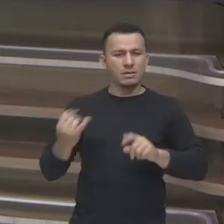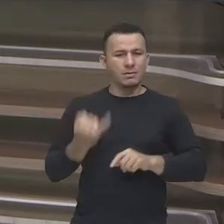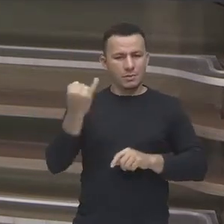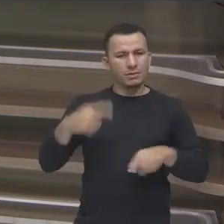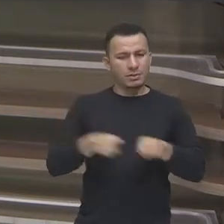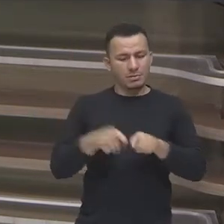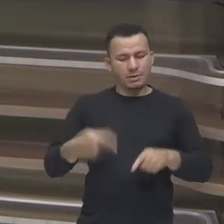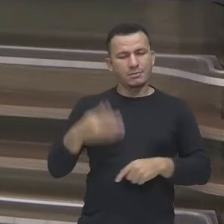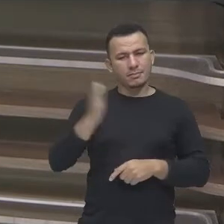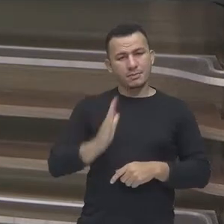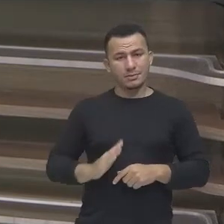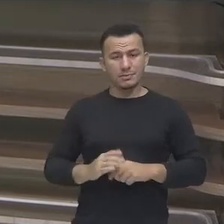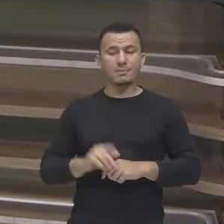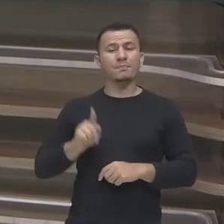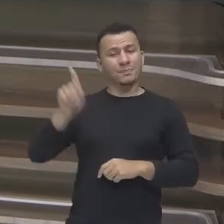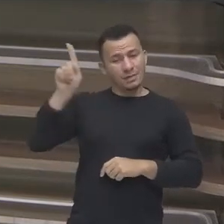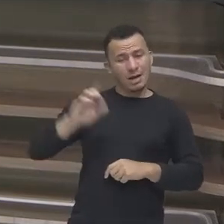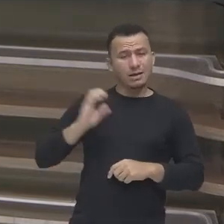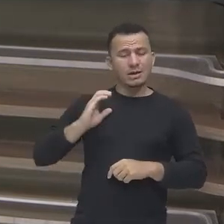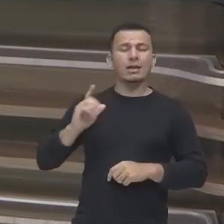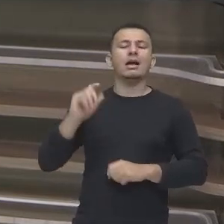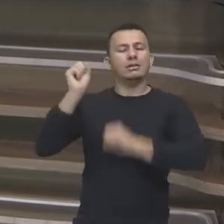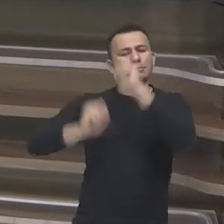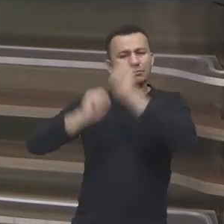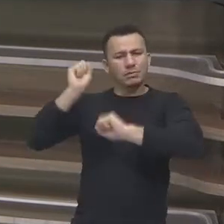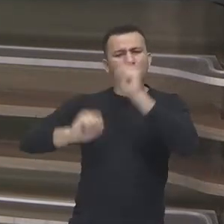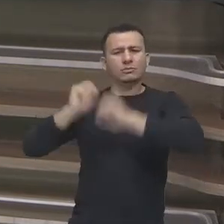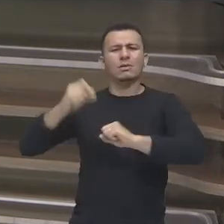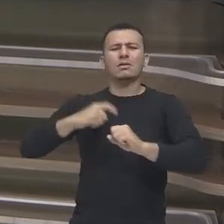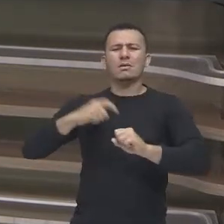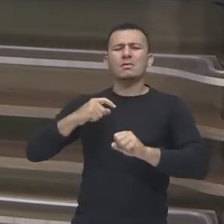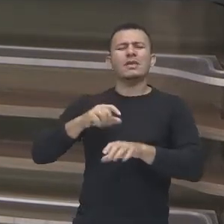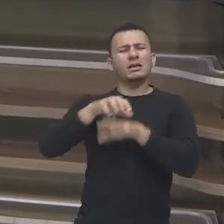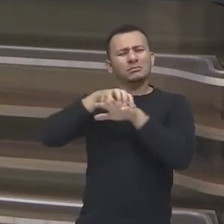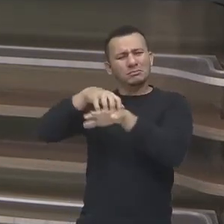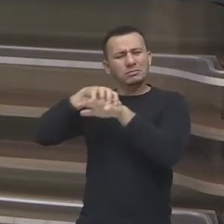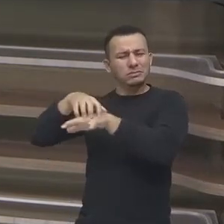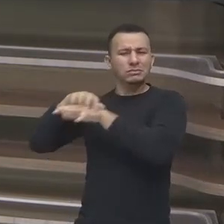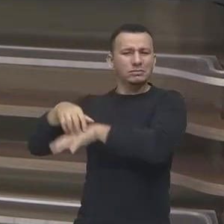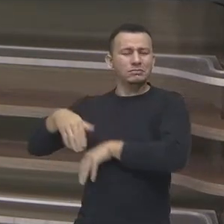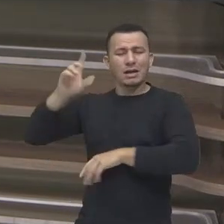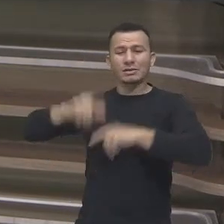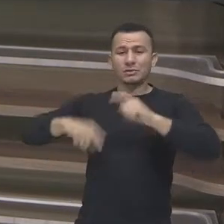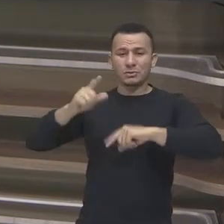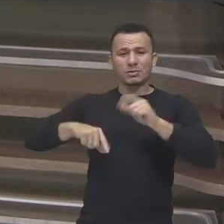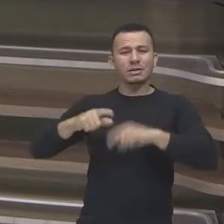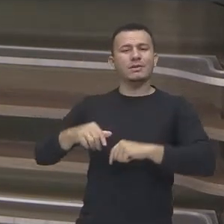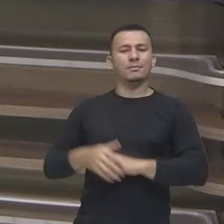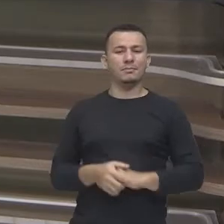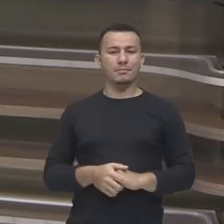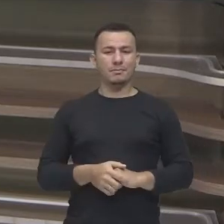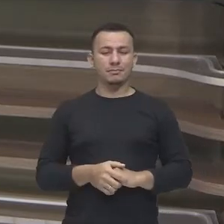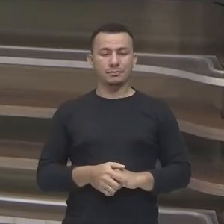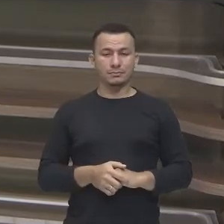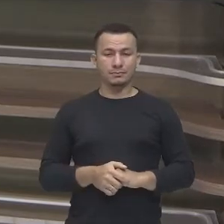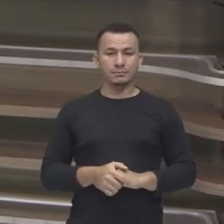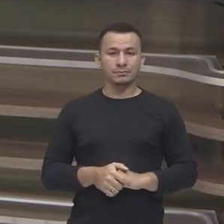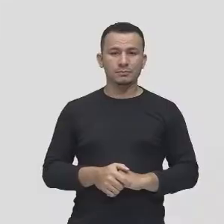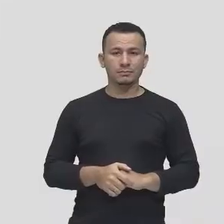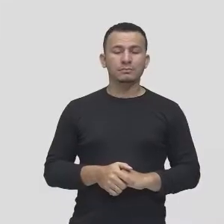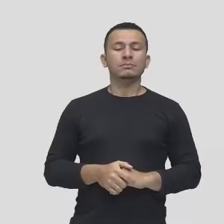gente? Porque lá é produção mesmo industrial, são containers e mais containers de mercadoria passando por ali. Com relação